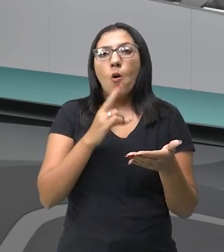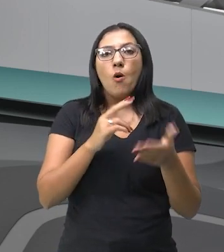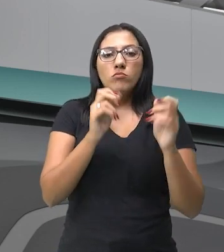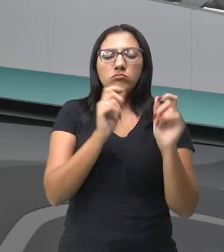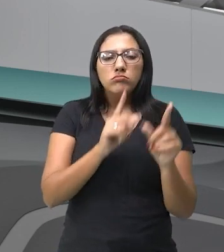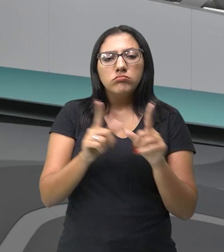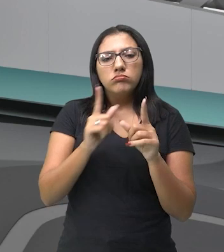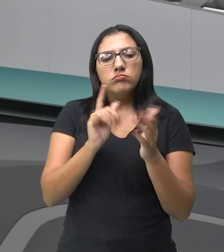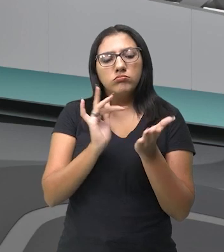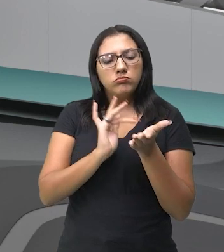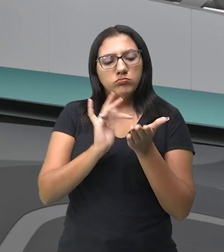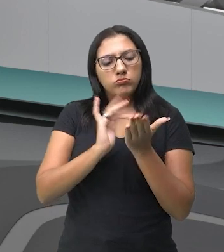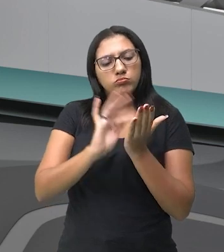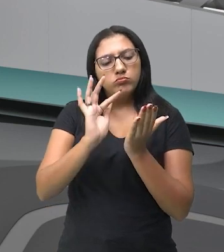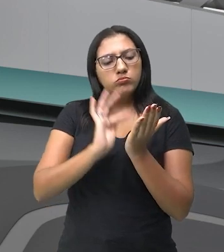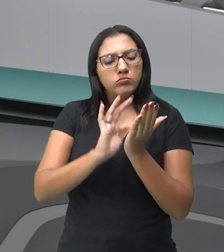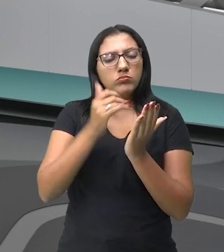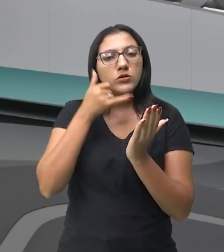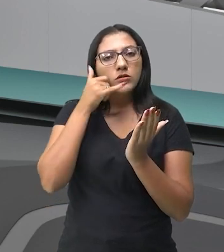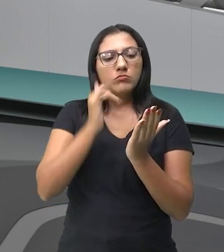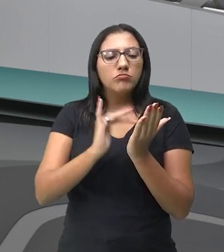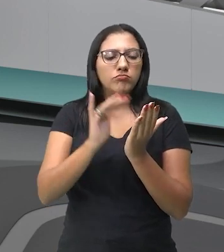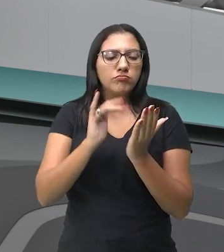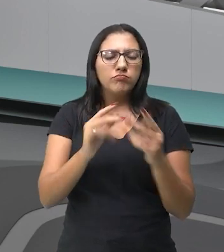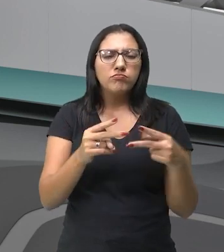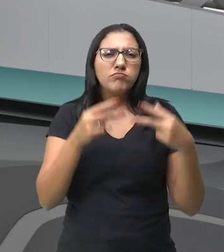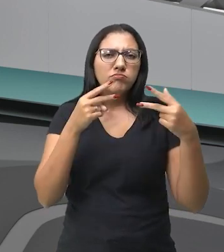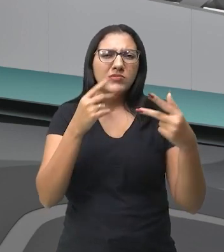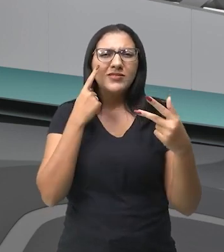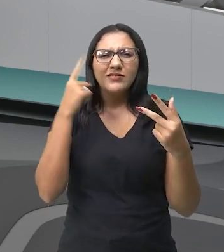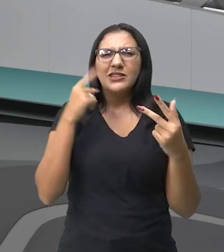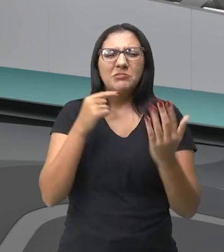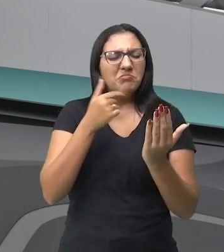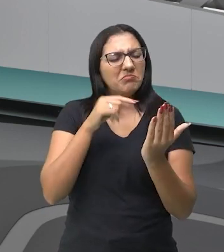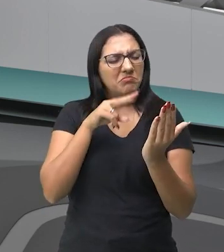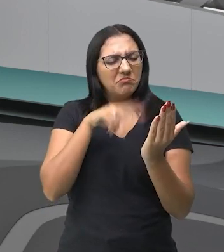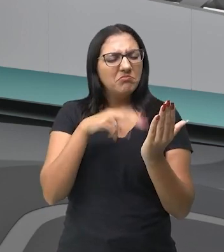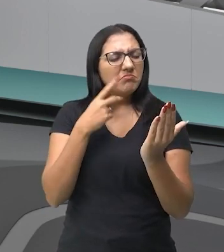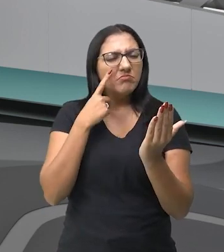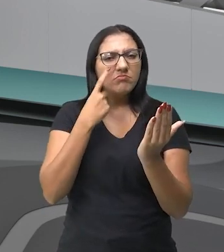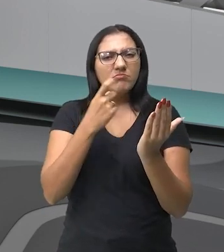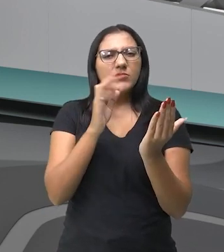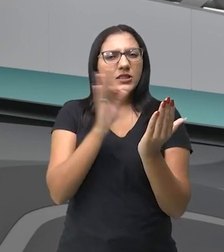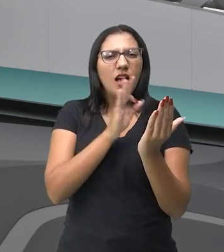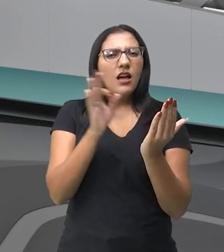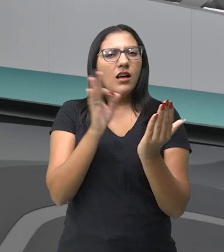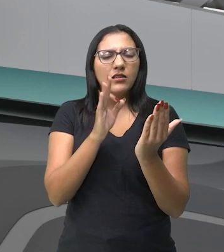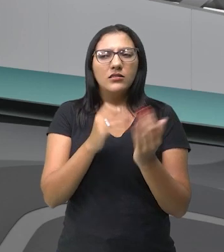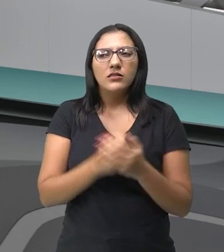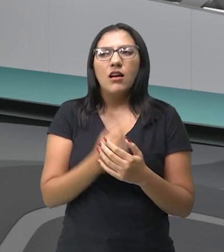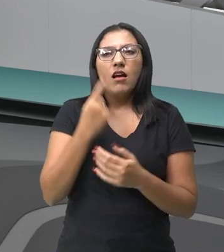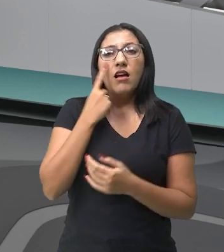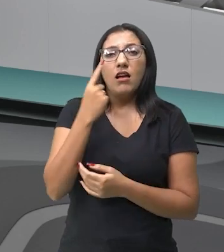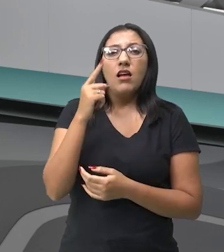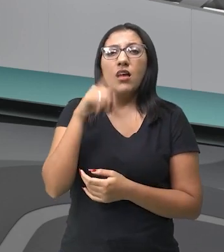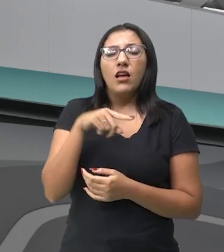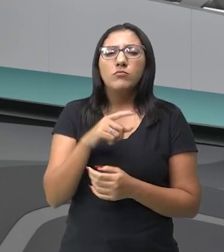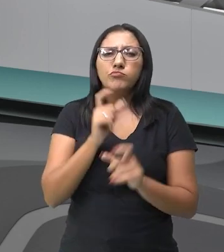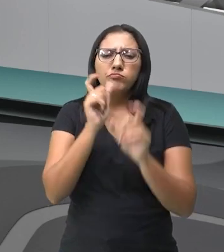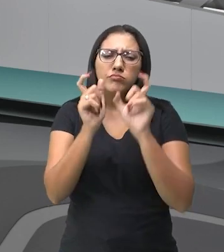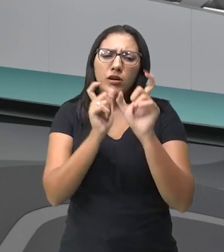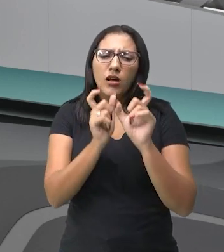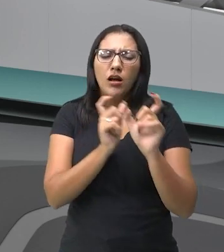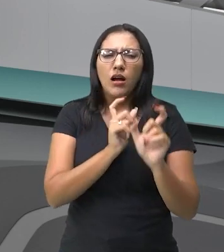de informações que são importantes para que você se conscientize, acaba que você não vai ter conhecimento, não vai saber do que